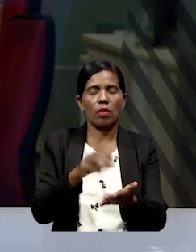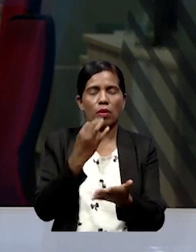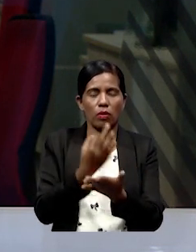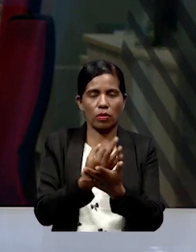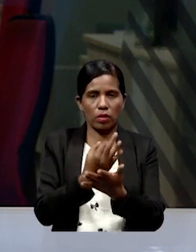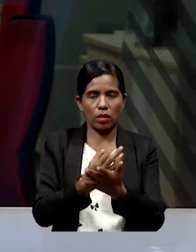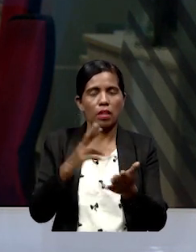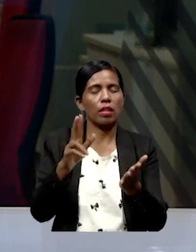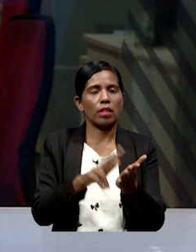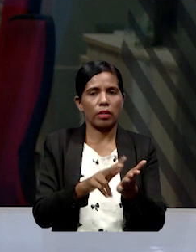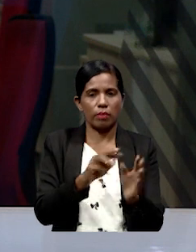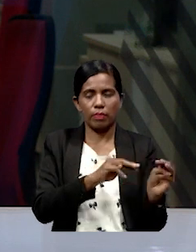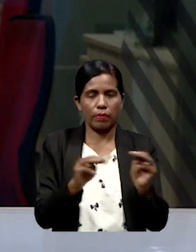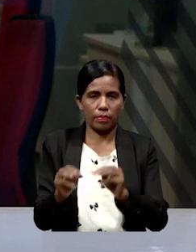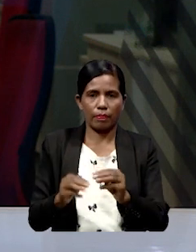retificativo.